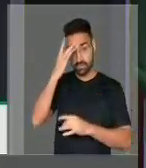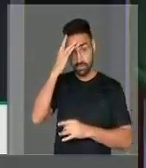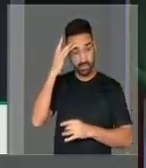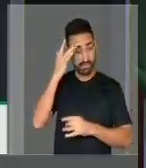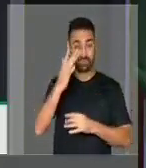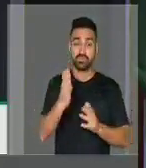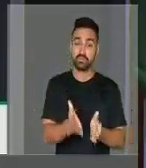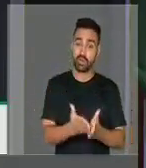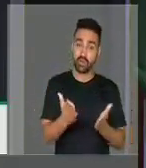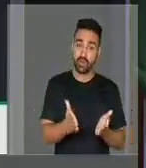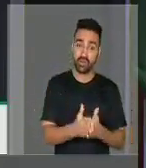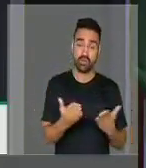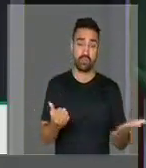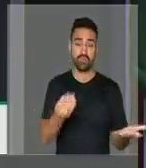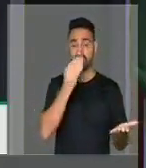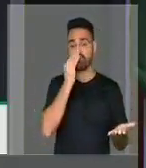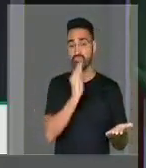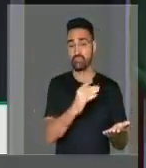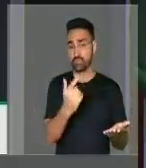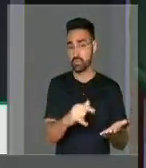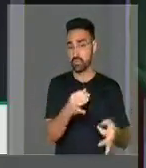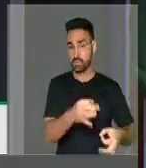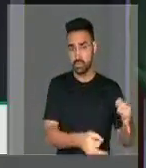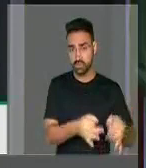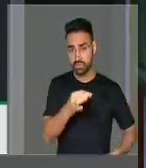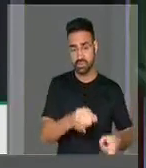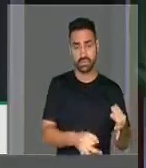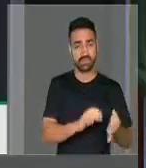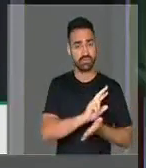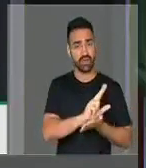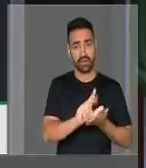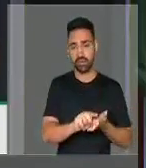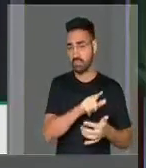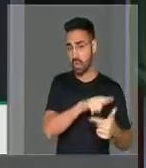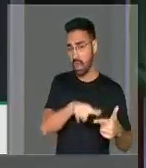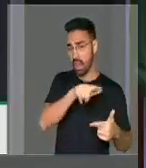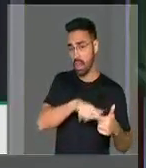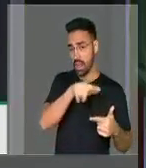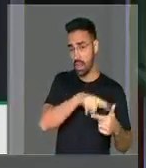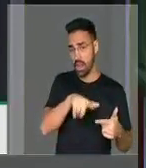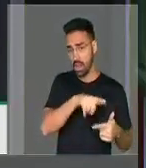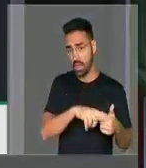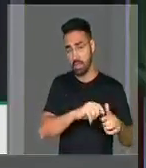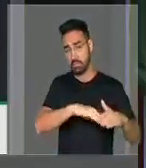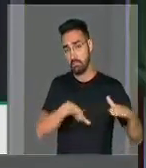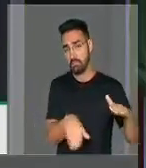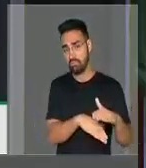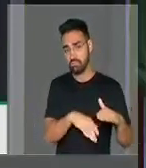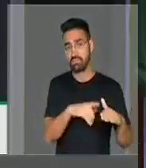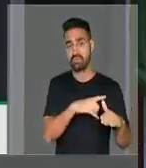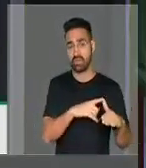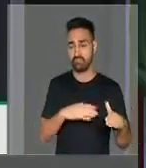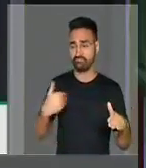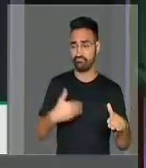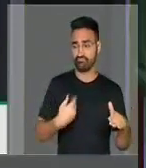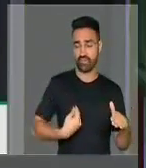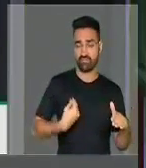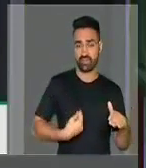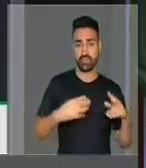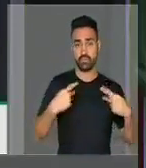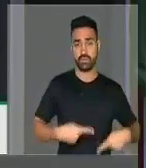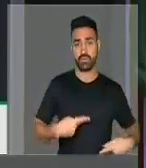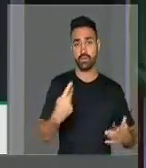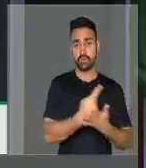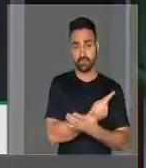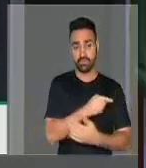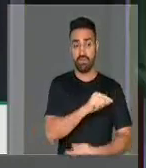despossuídos, os injustiçados das diversas ordens injustas que fomos construindo ao longo do tempo, é que são